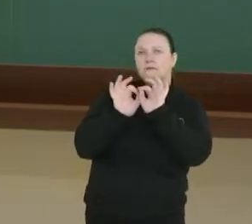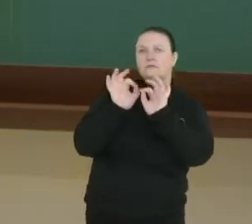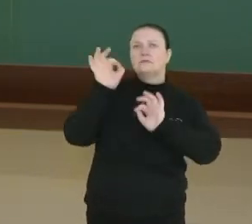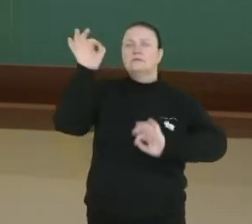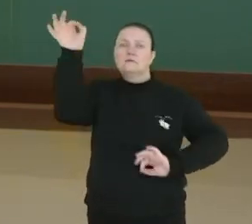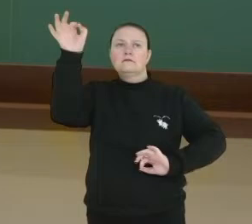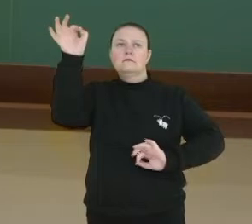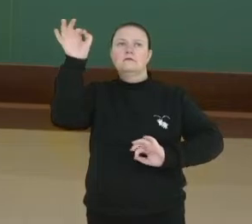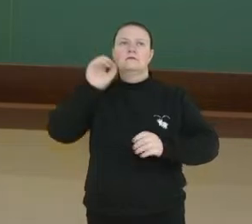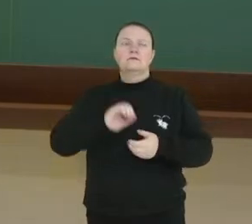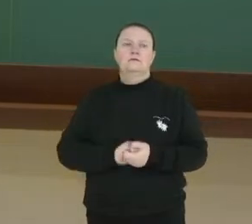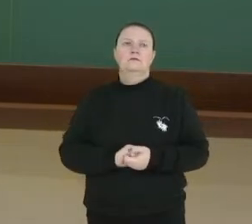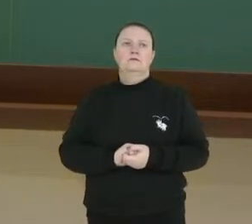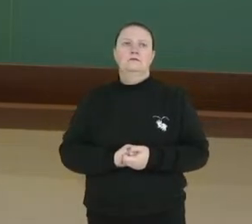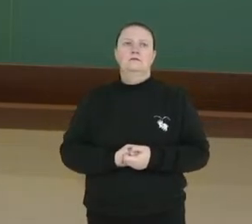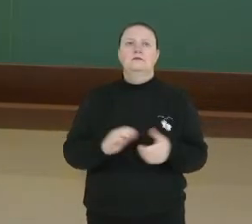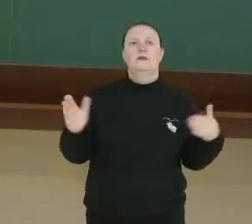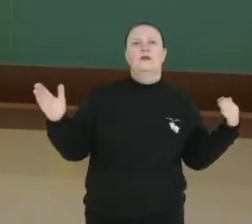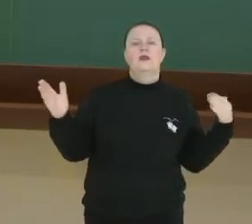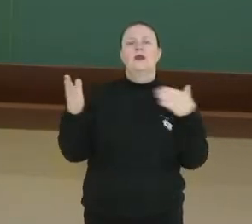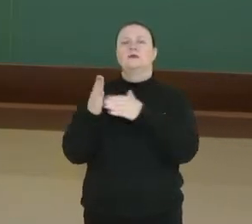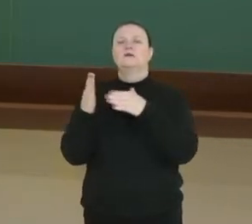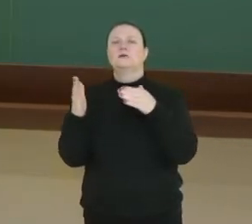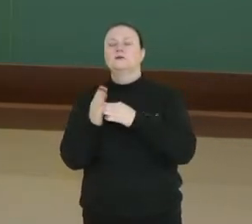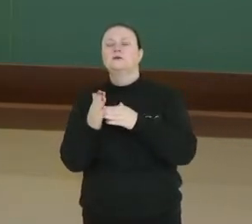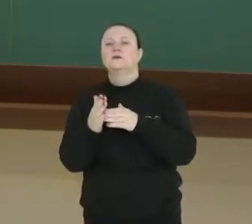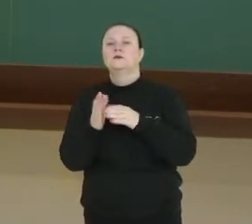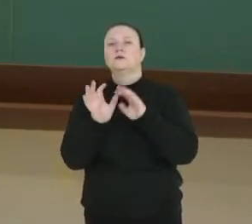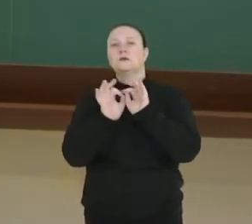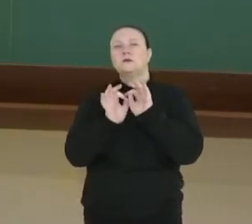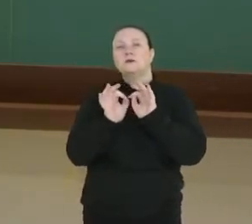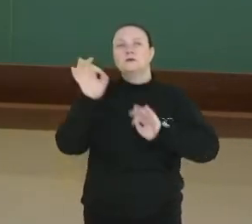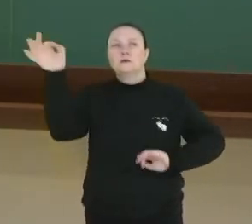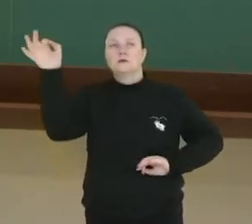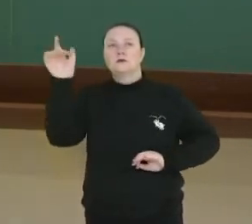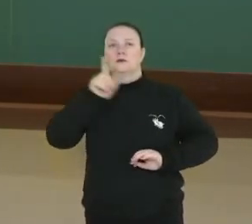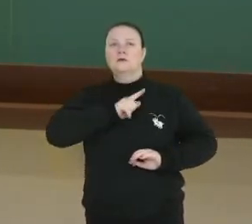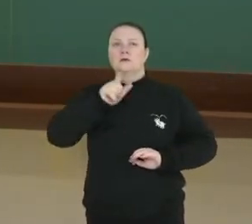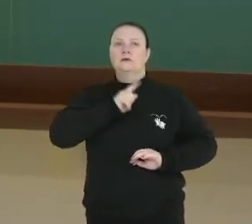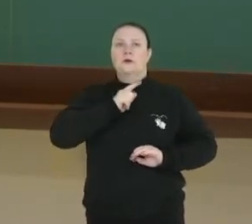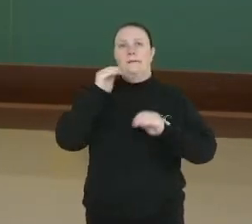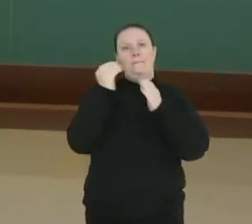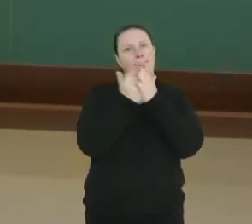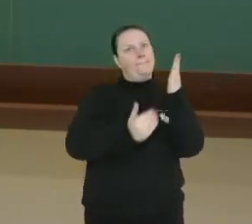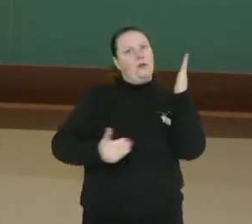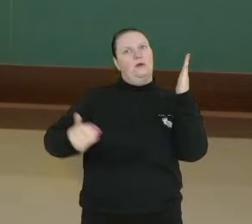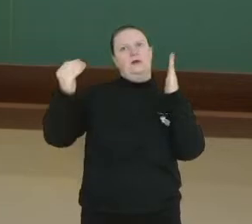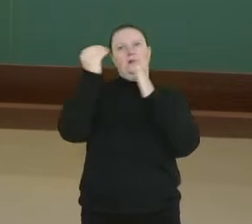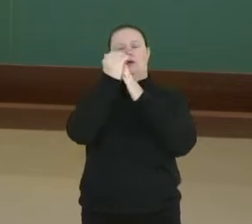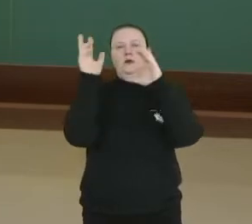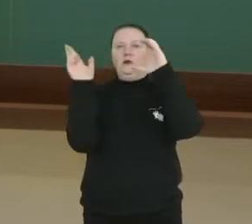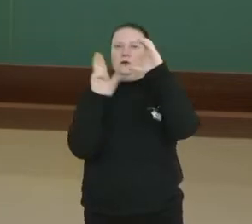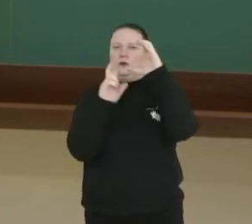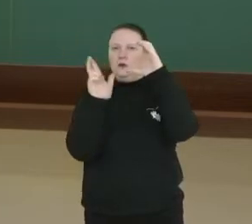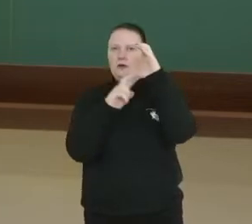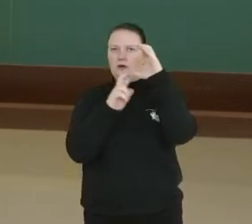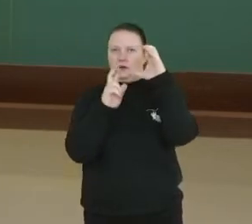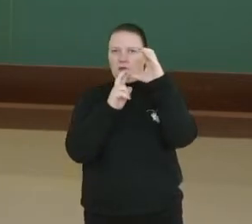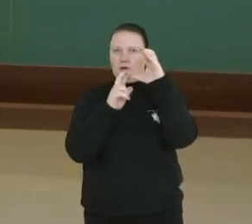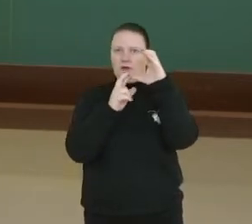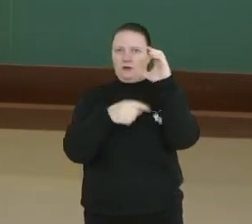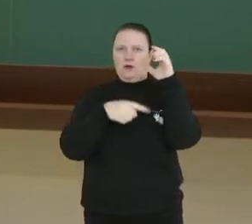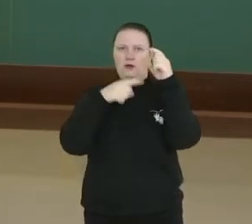do centro até essa nossa reta vai ser maior que o raio. Então vocês vejam que tem